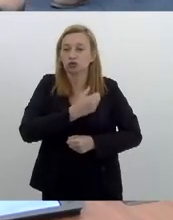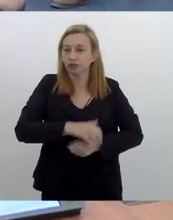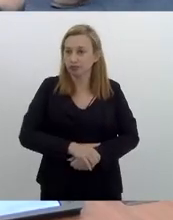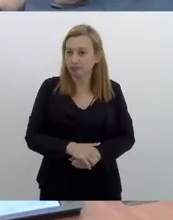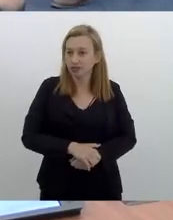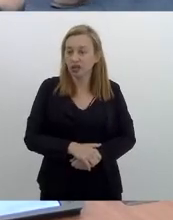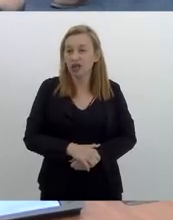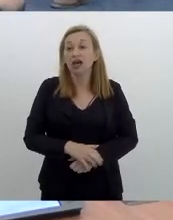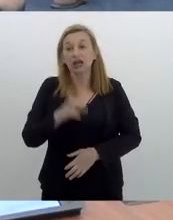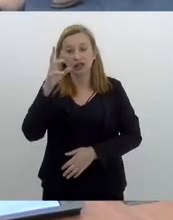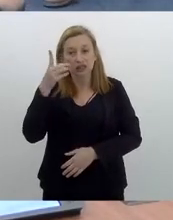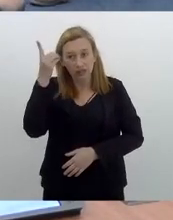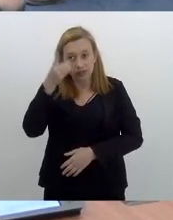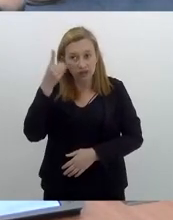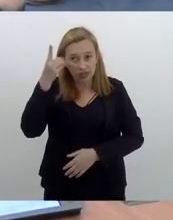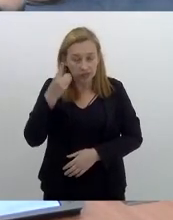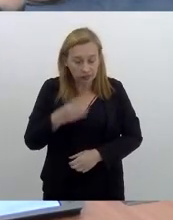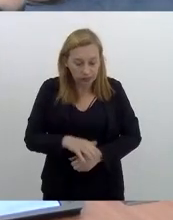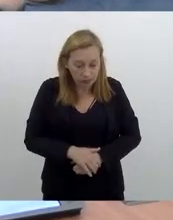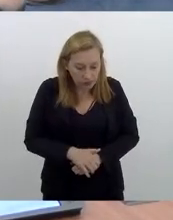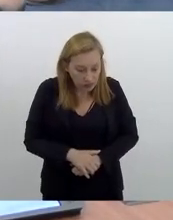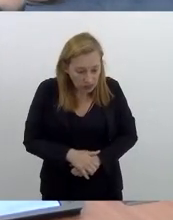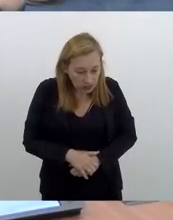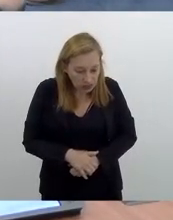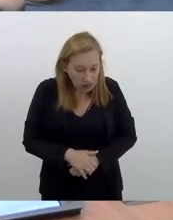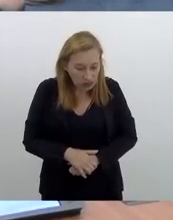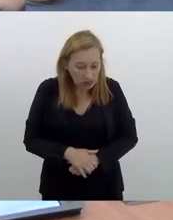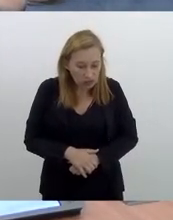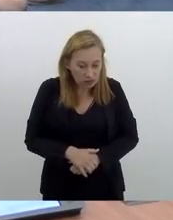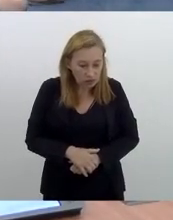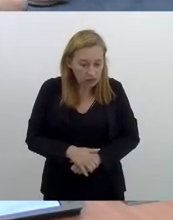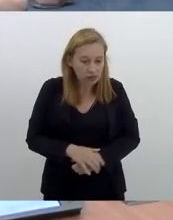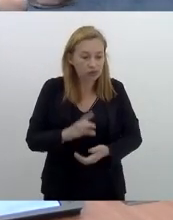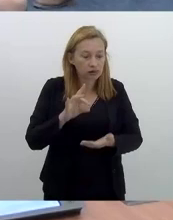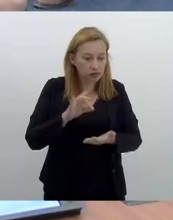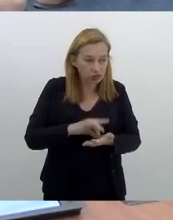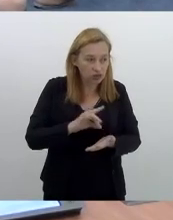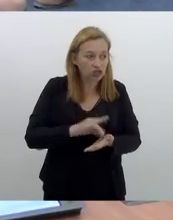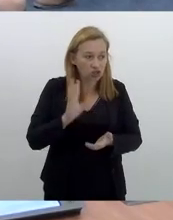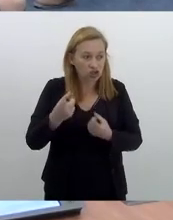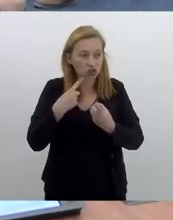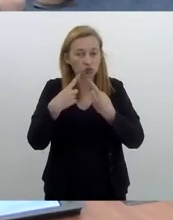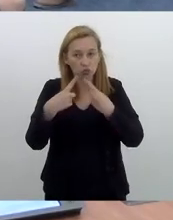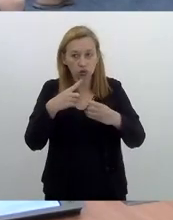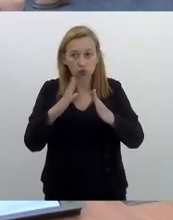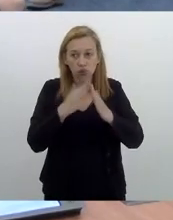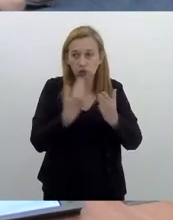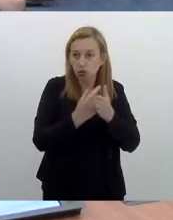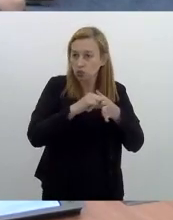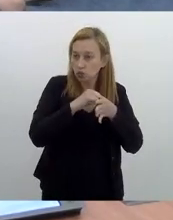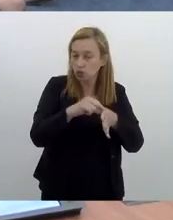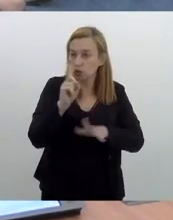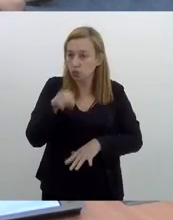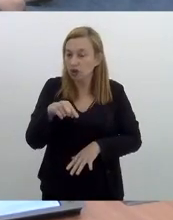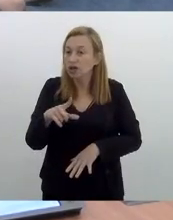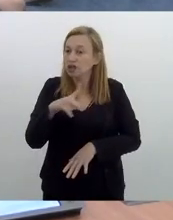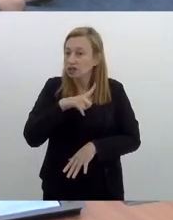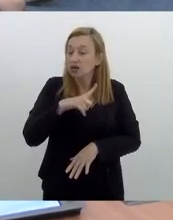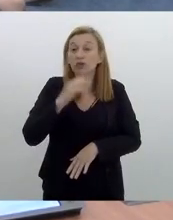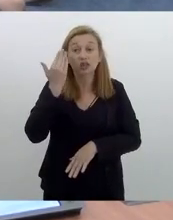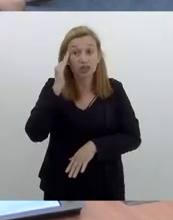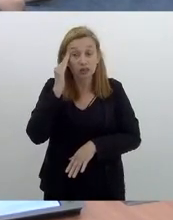Valdeck Deputado Serafini Na realidade A gente já Debateu muito isso Lá no colégio de líderes Existem